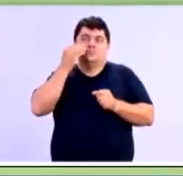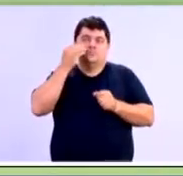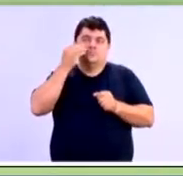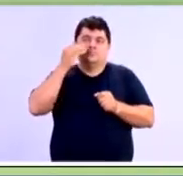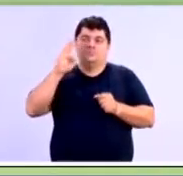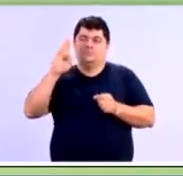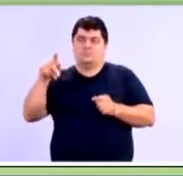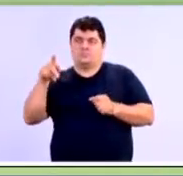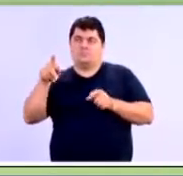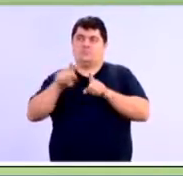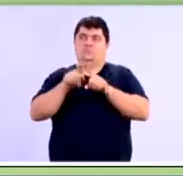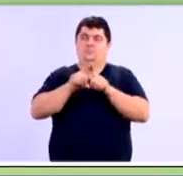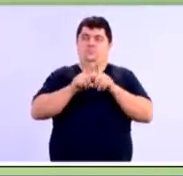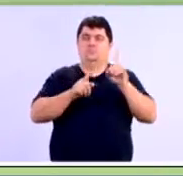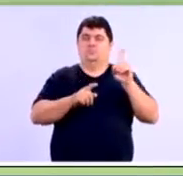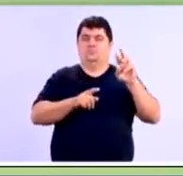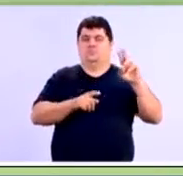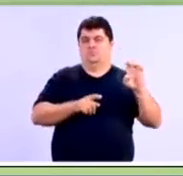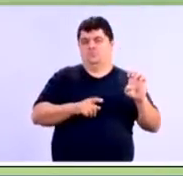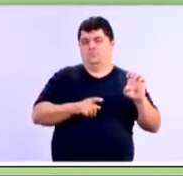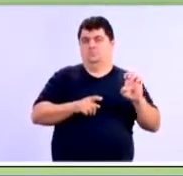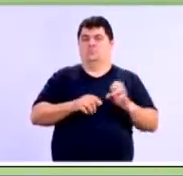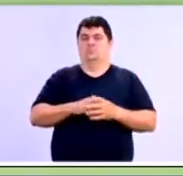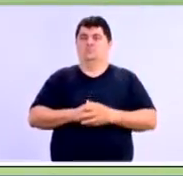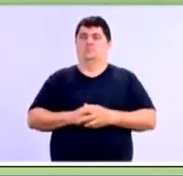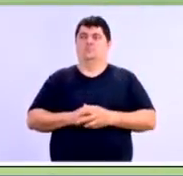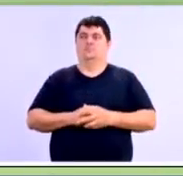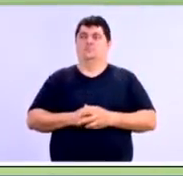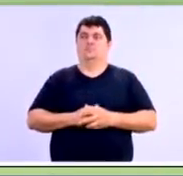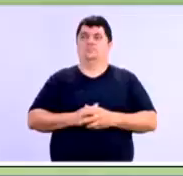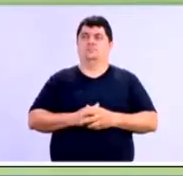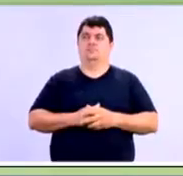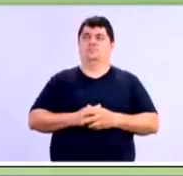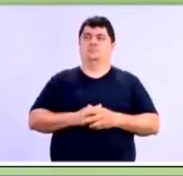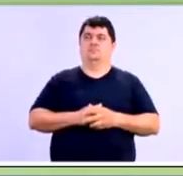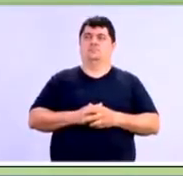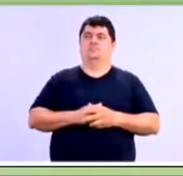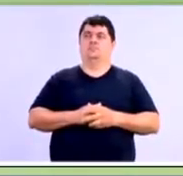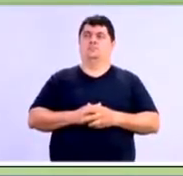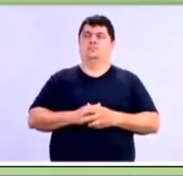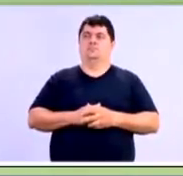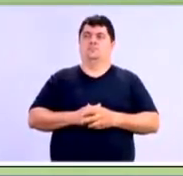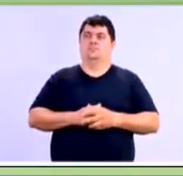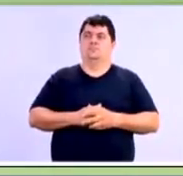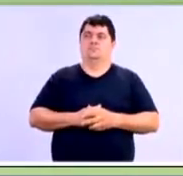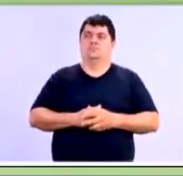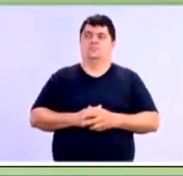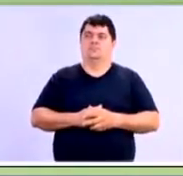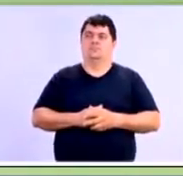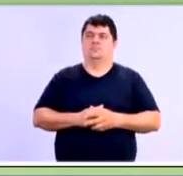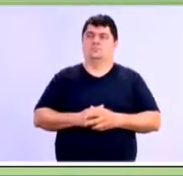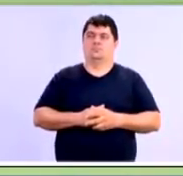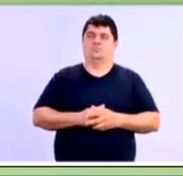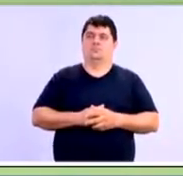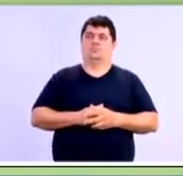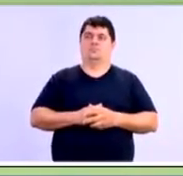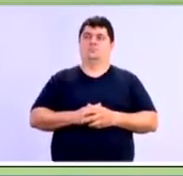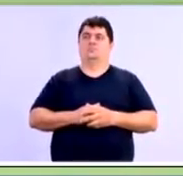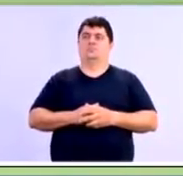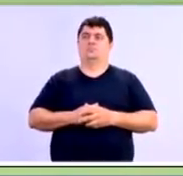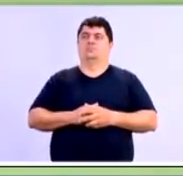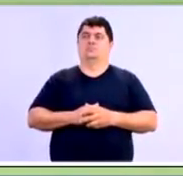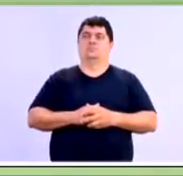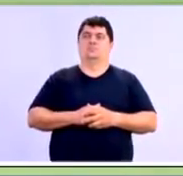balanço patrimonial e a demonstração de resultado. Abaixo, né, que a gente vai passar na tela, na próxima tela. E